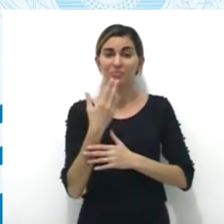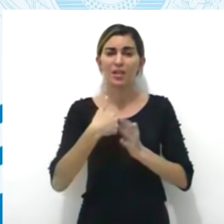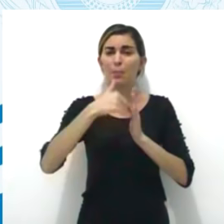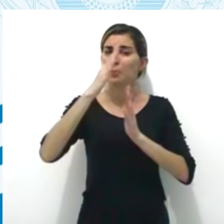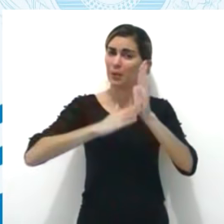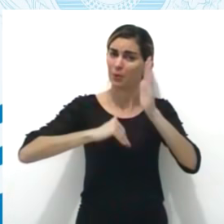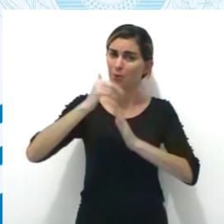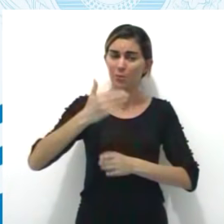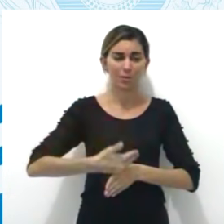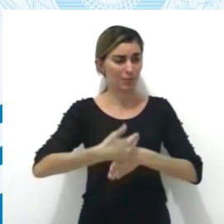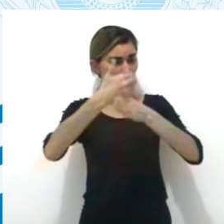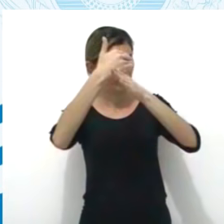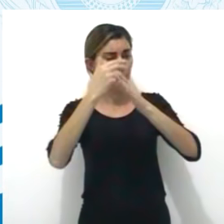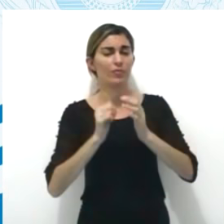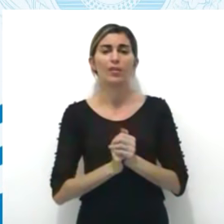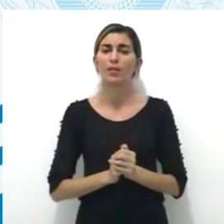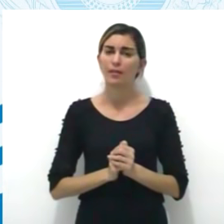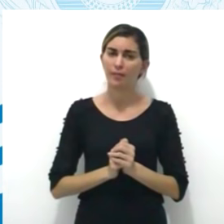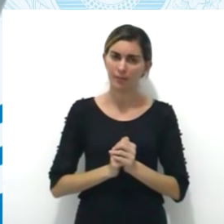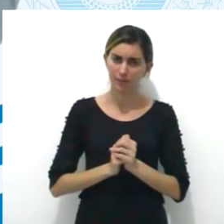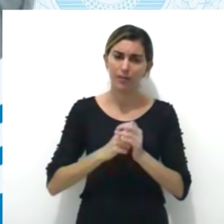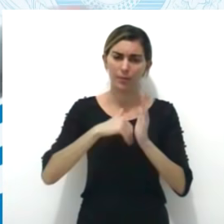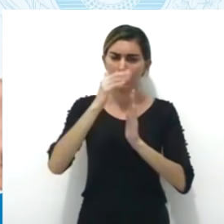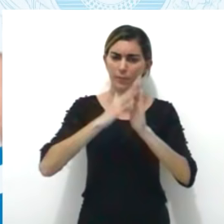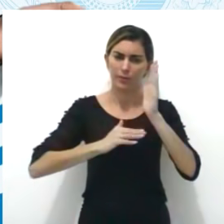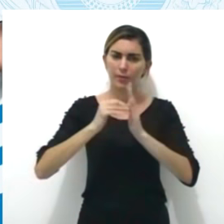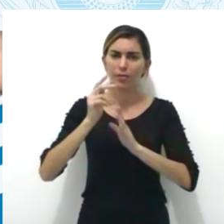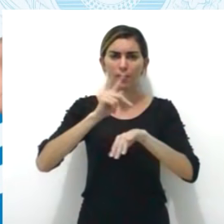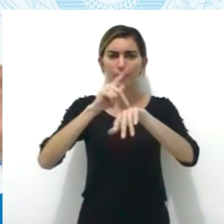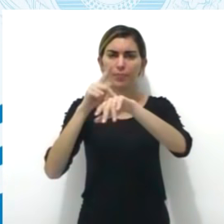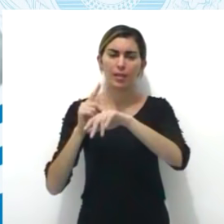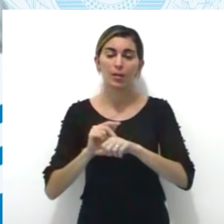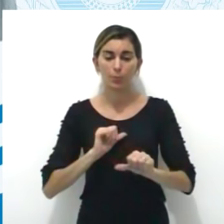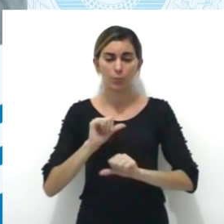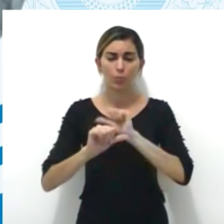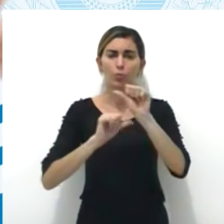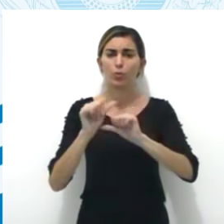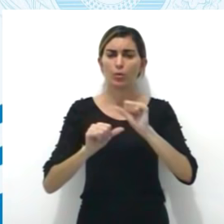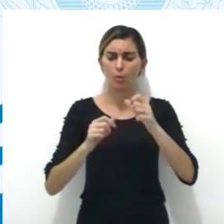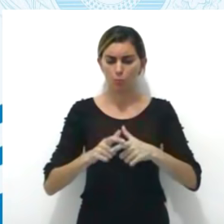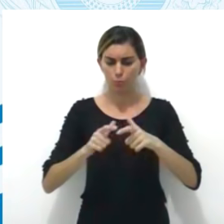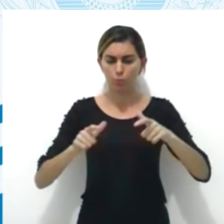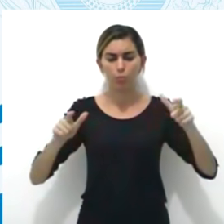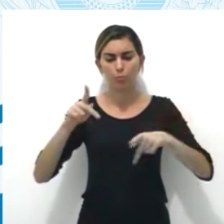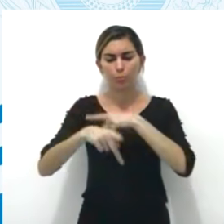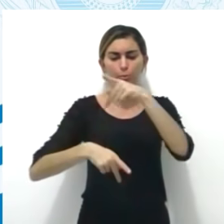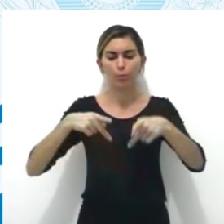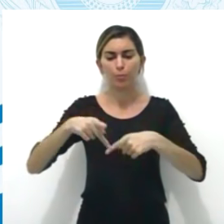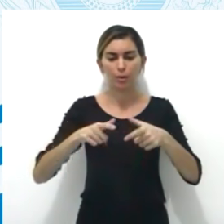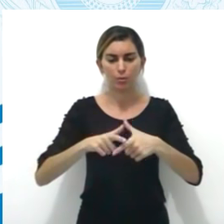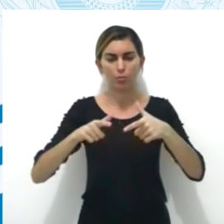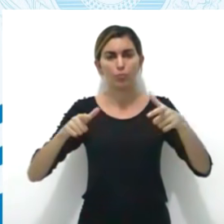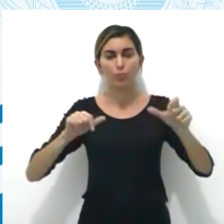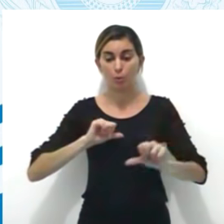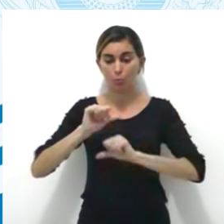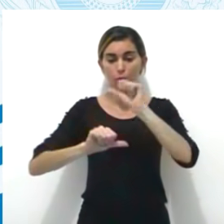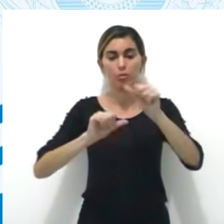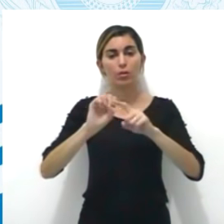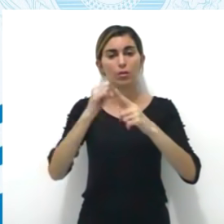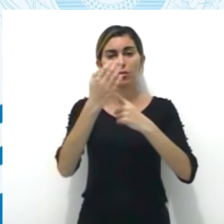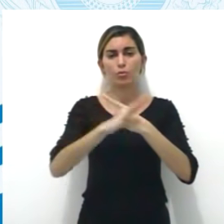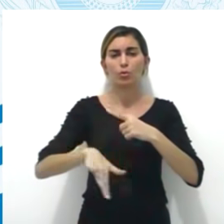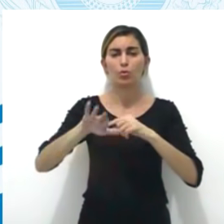pintura nas paredes das cavernas, é isso? Entalhe das pedras. Mudança, aumento da população.